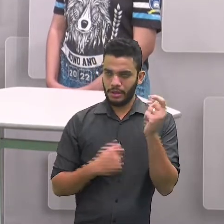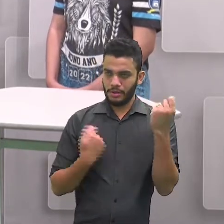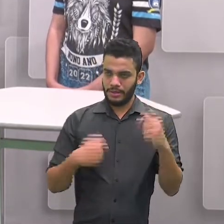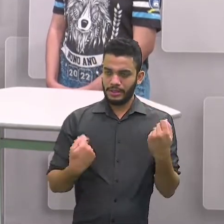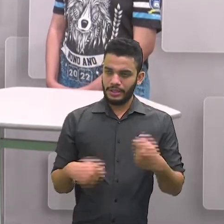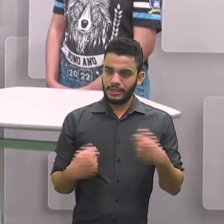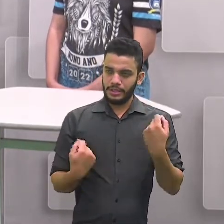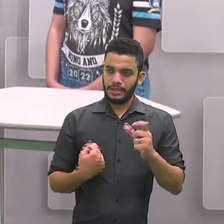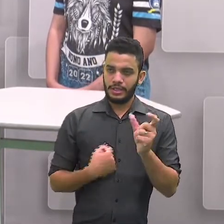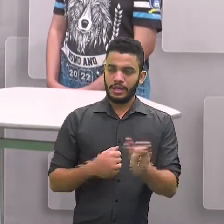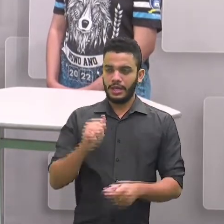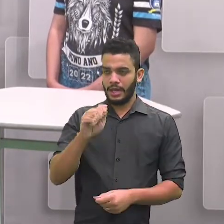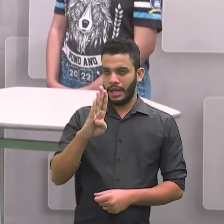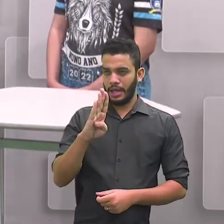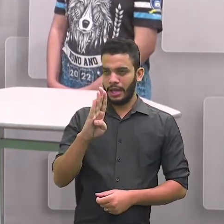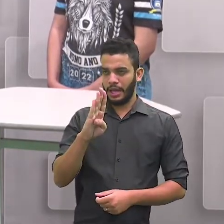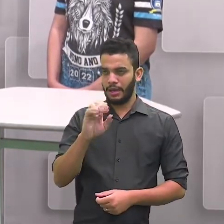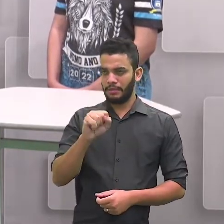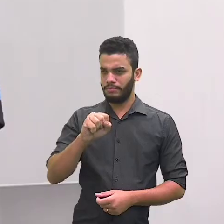Absurdo.